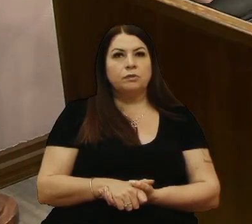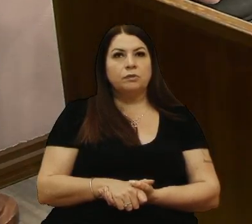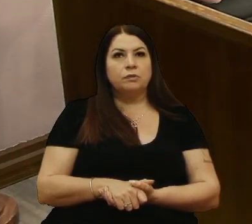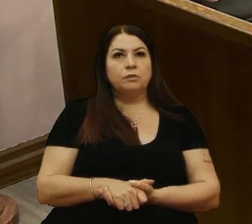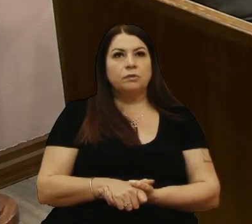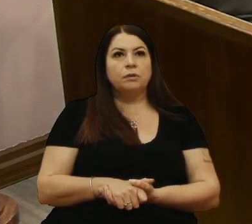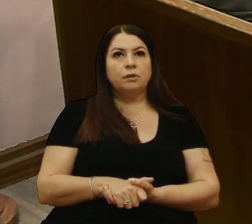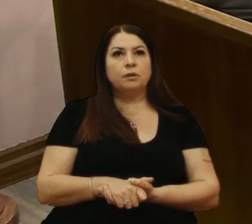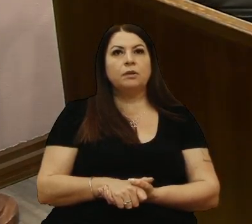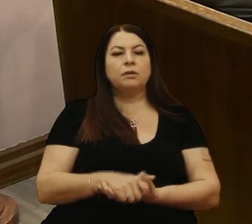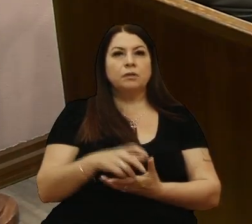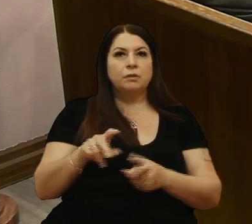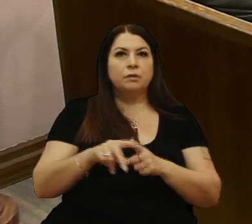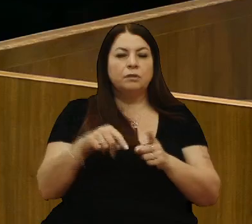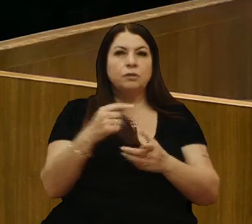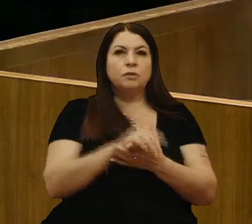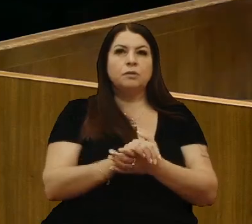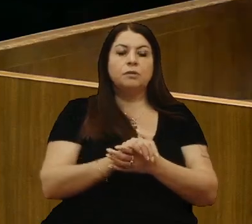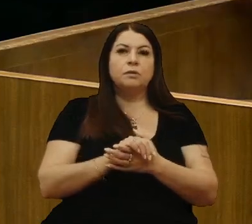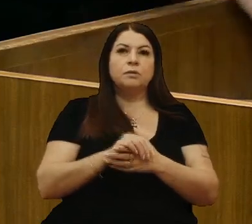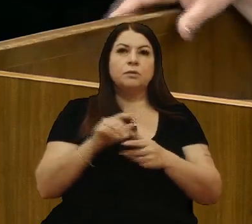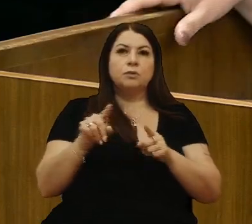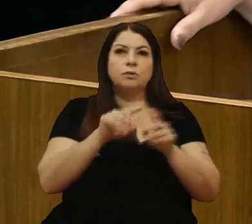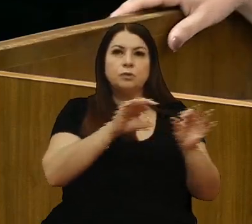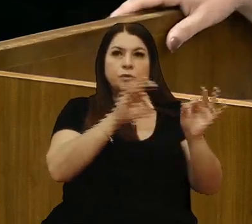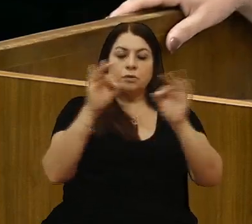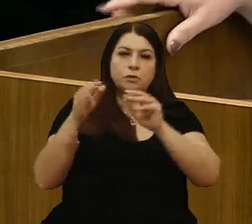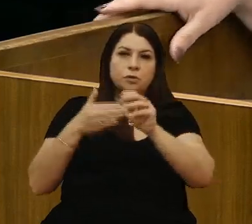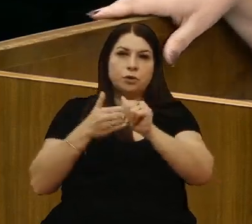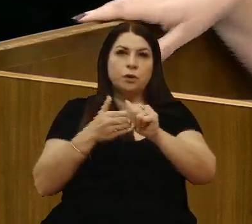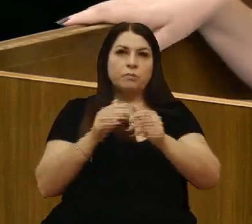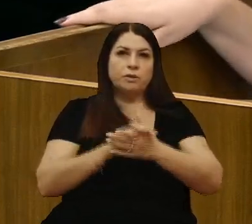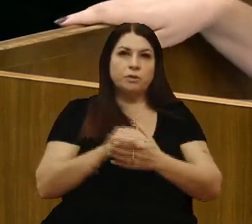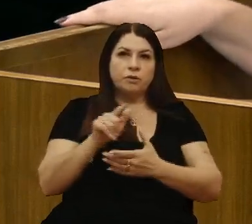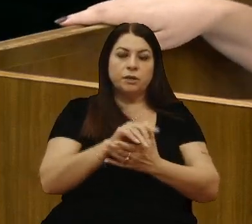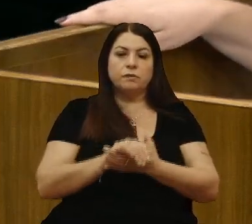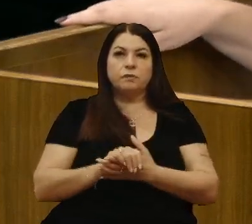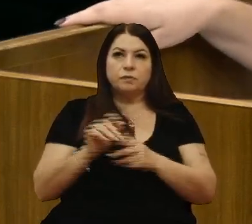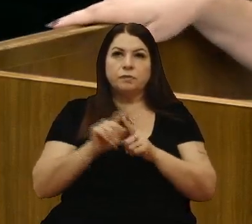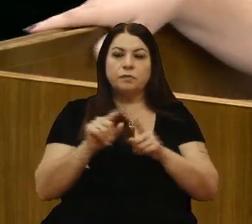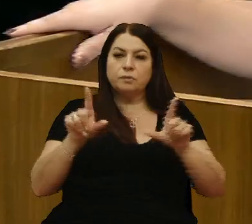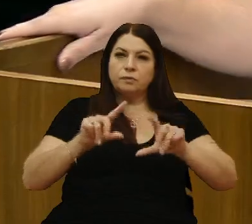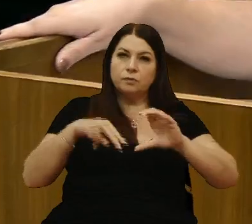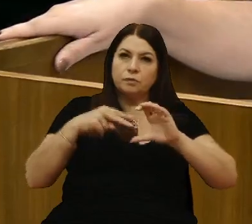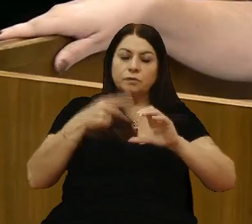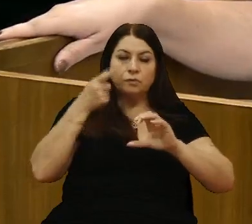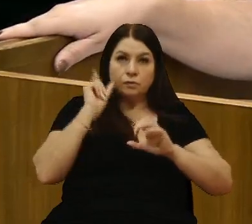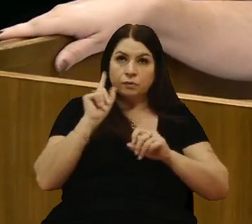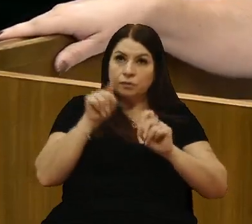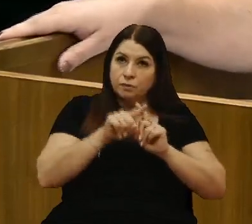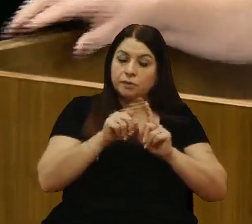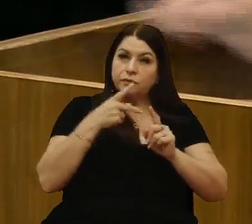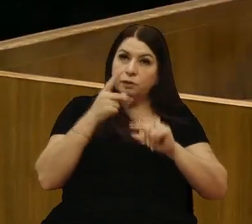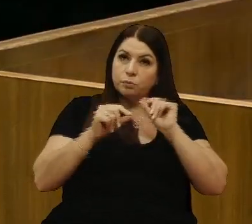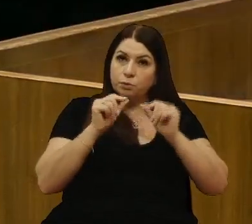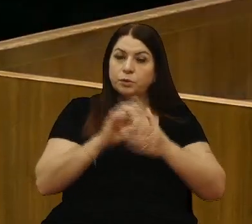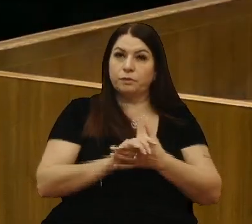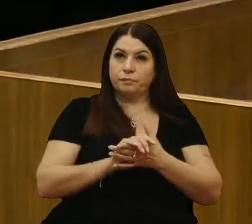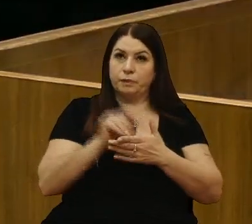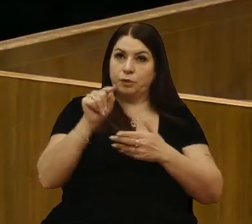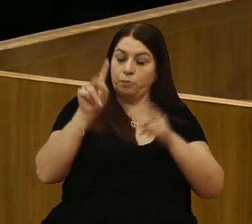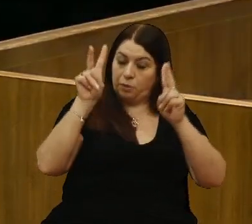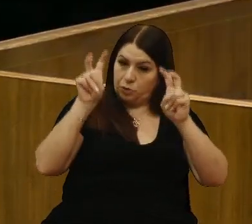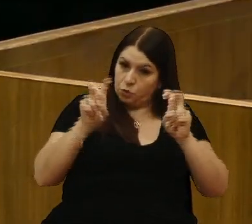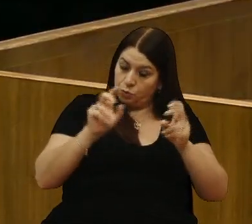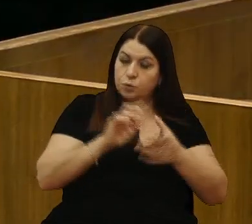Senhor presidente, senhores vereadores, pessoal que nos assiste, nos acompanha através da TV Câmara. Ontem a gente já falou um pouco sobre esse